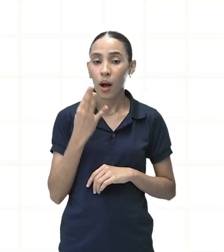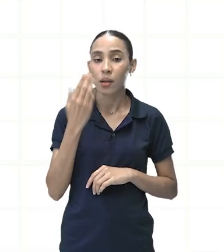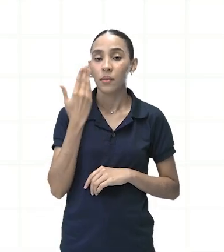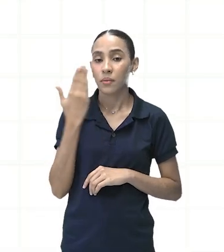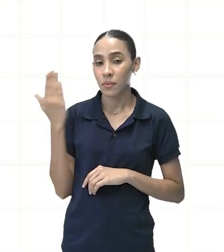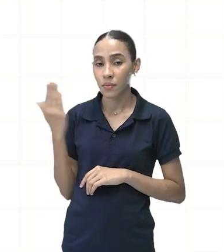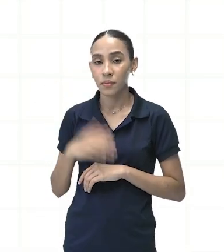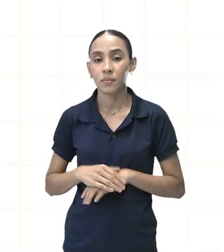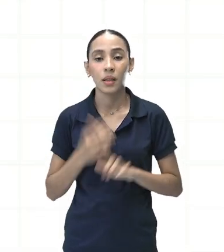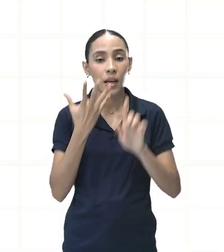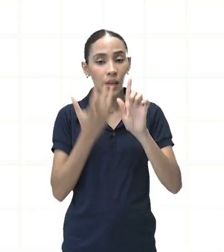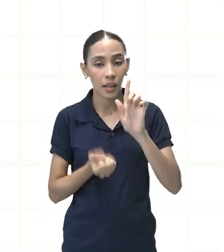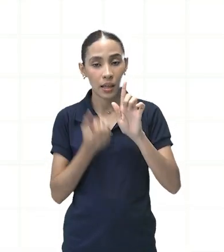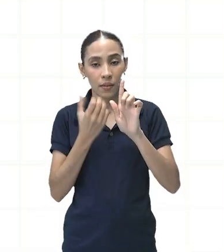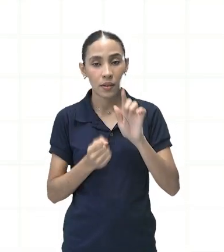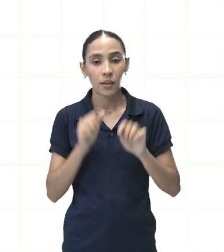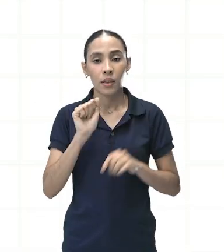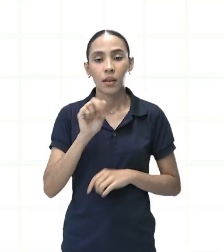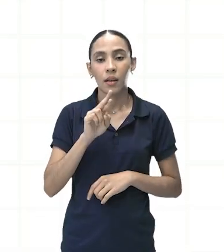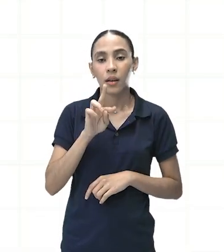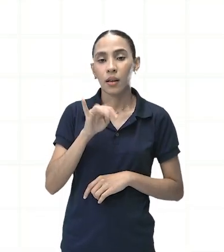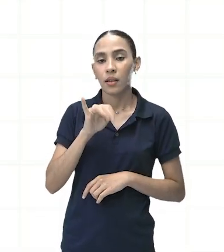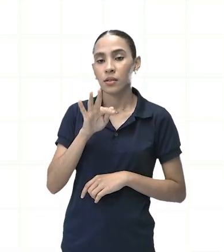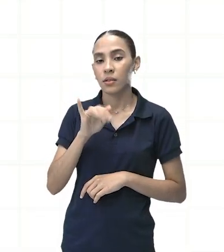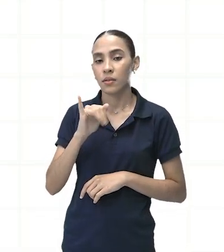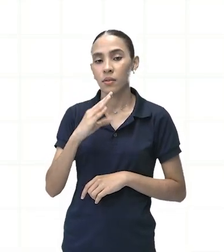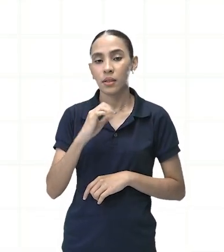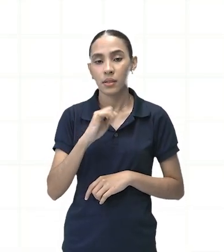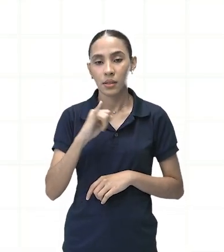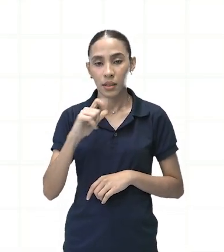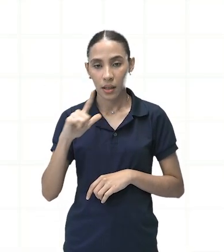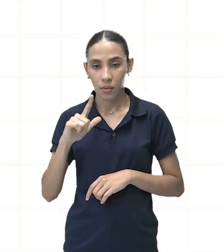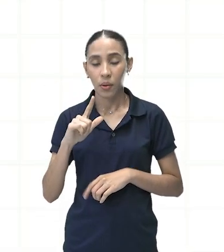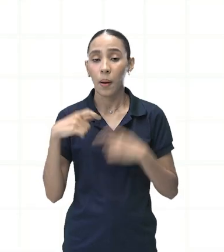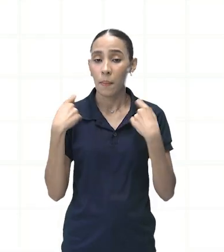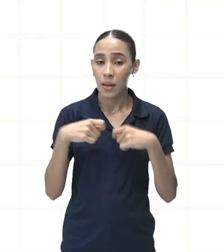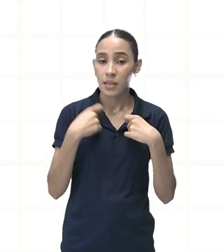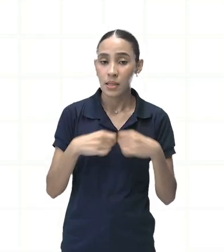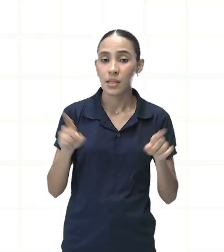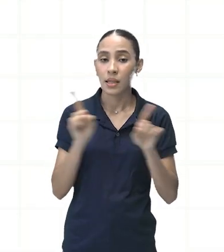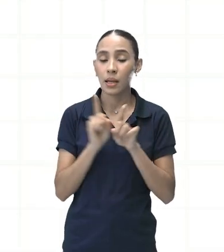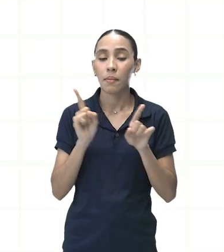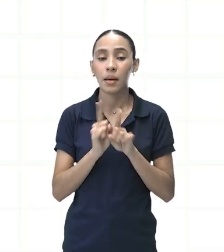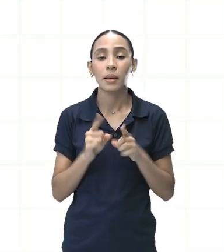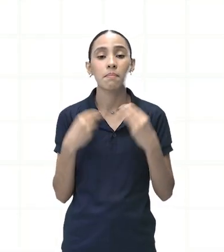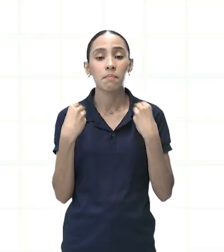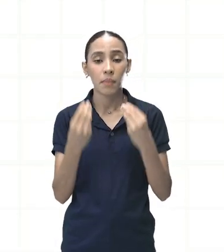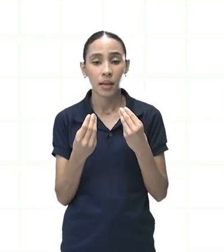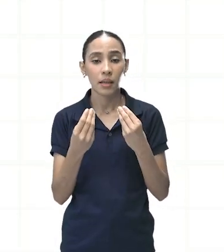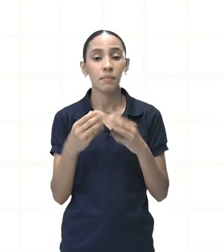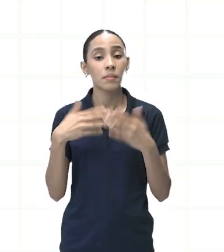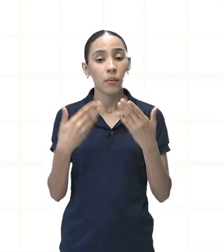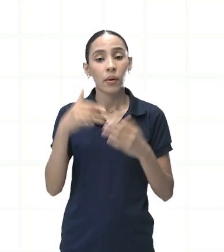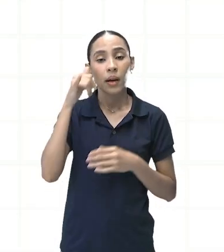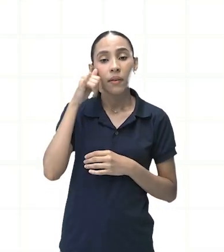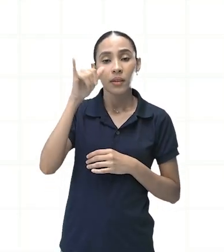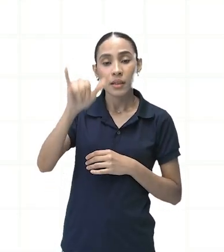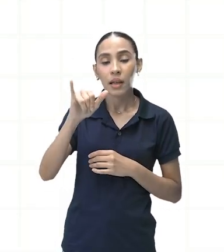quarto item, gravidade artificial. Ela é necessária para evitar os